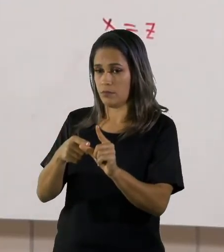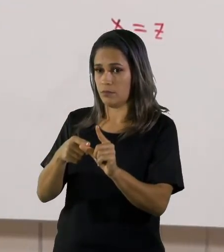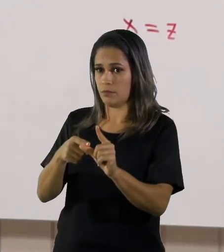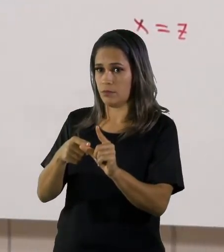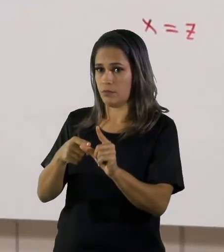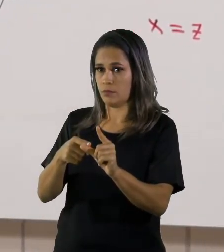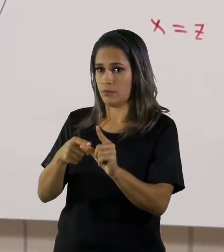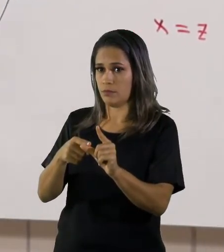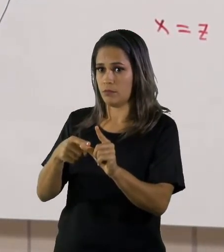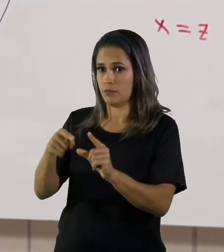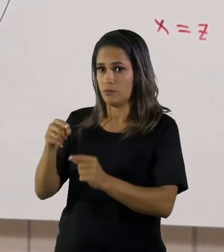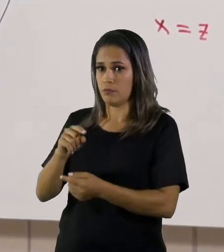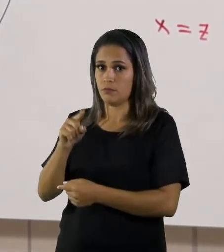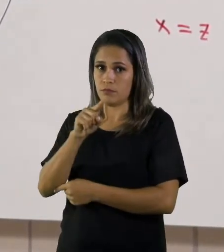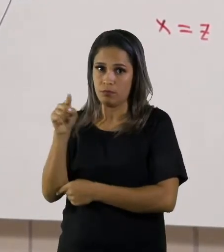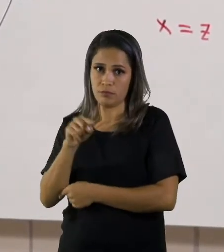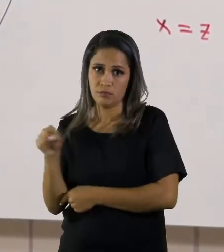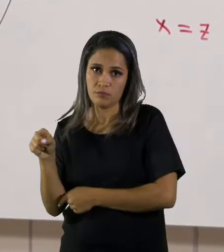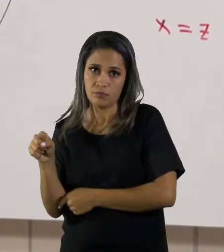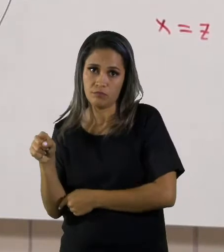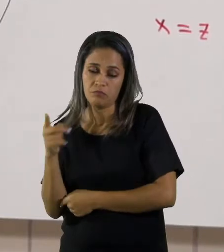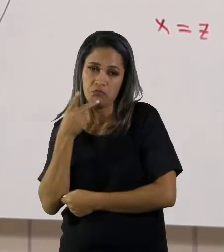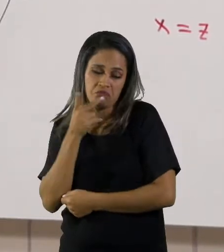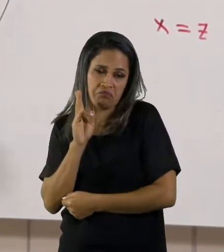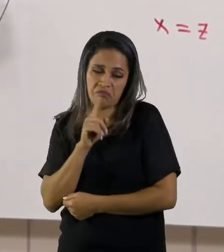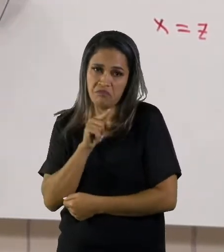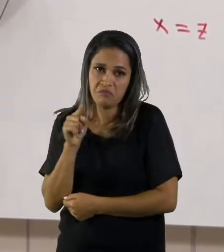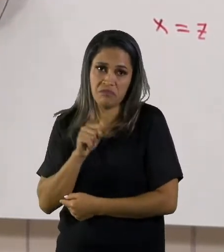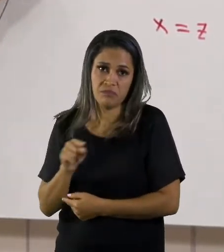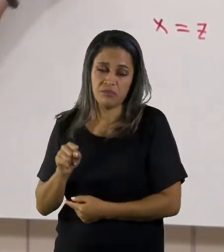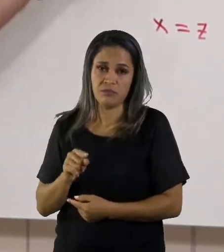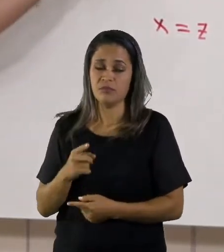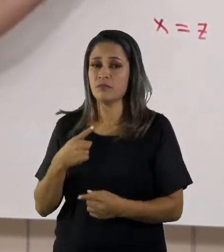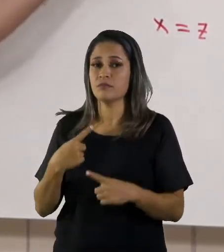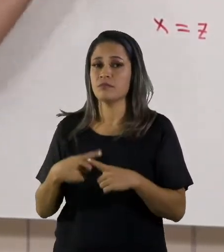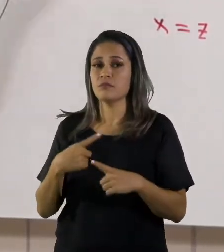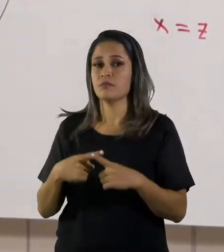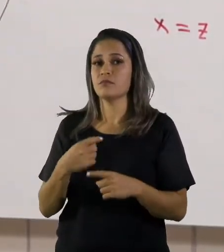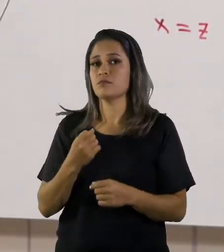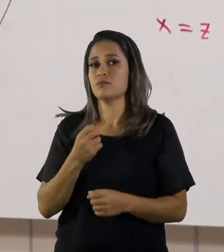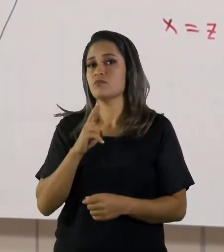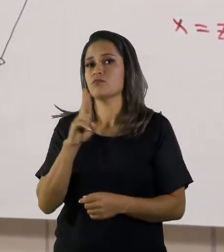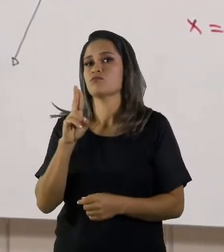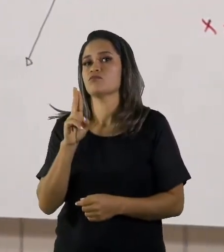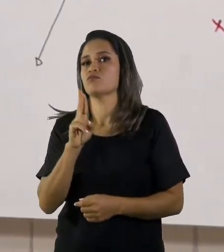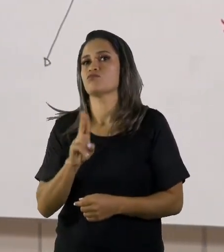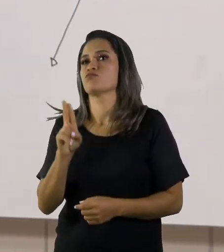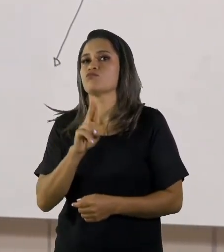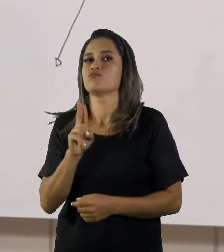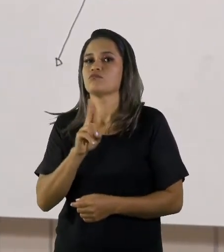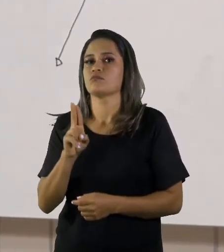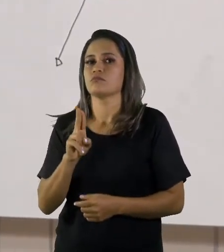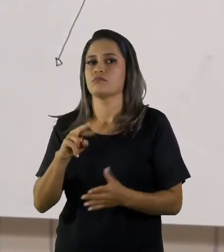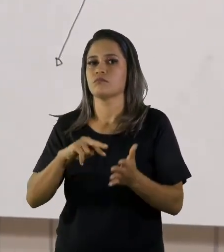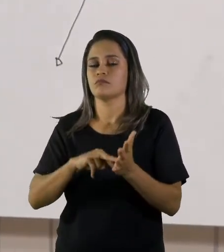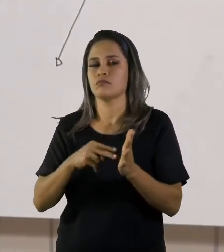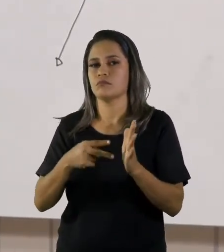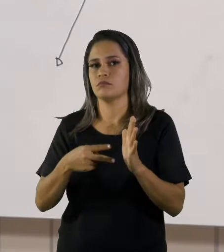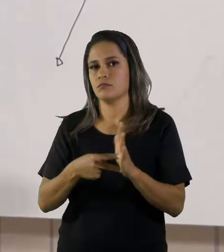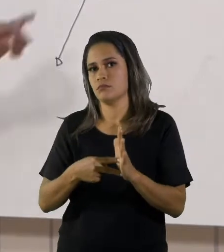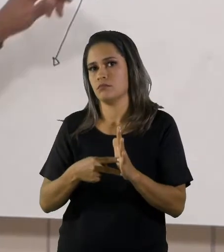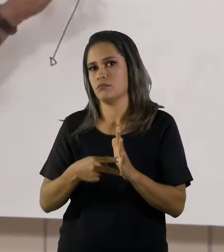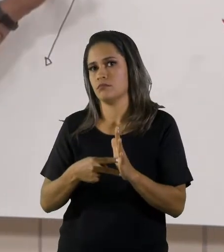é o Z. Posso dizer tranquilamente. Por que eu posso usar o mesmo nome? Porque esse nome representa uma unidade de